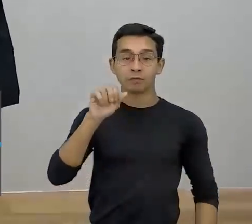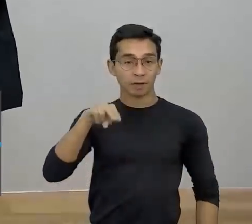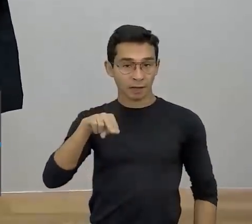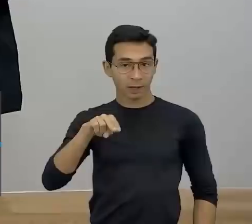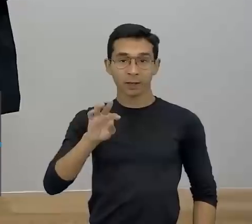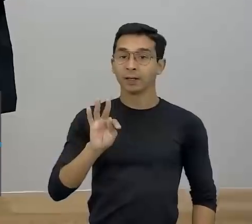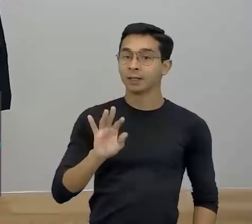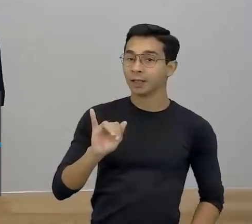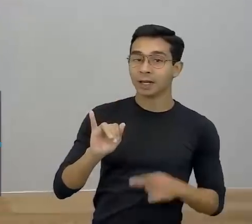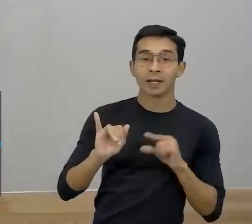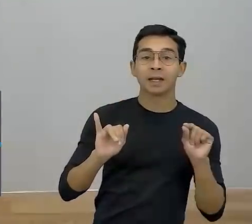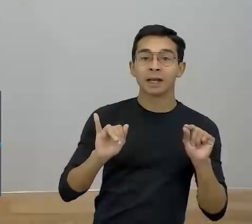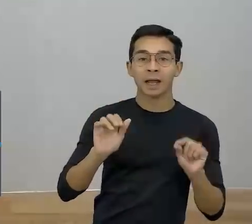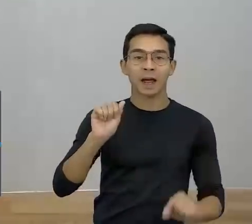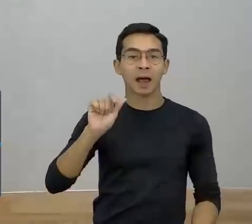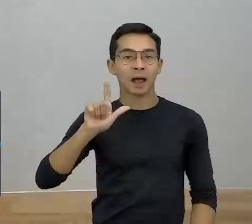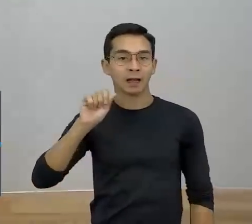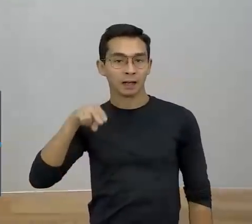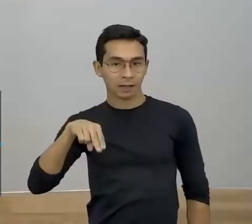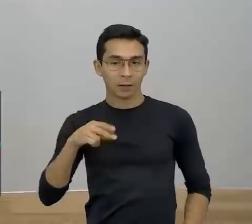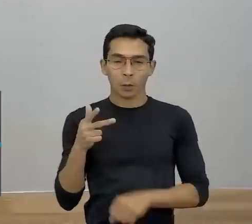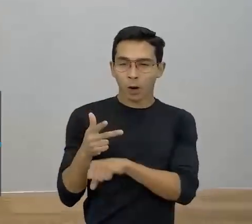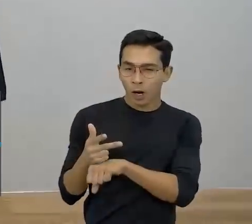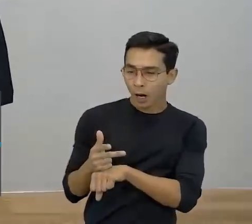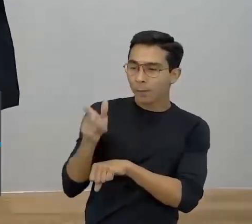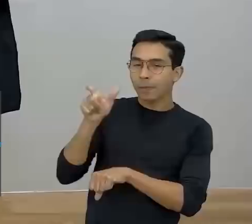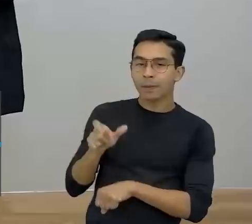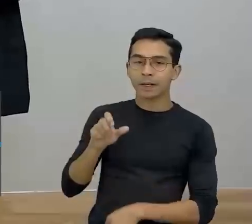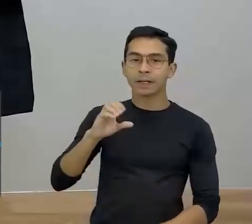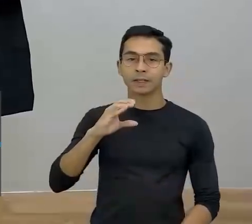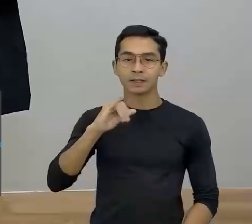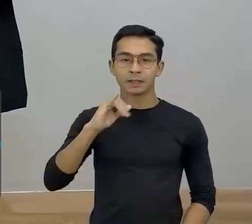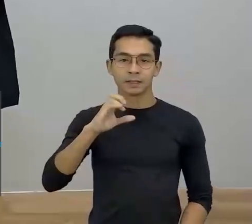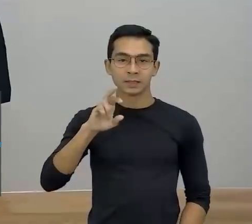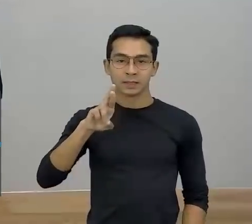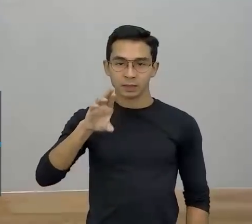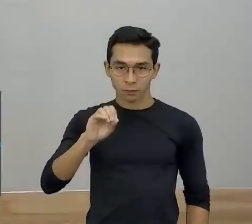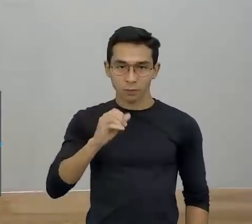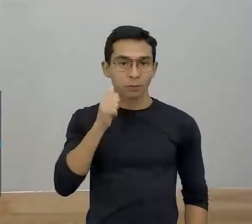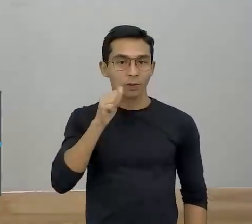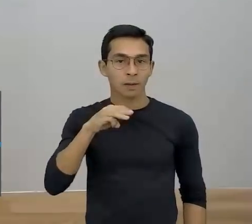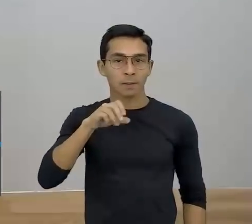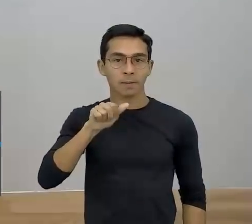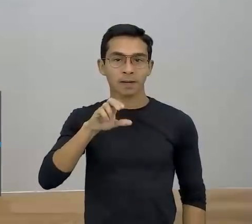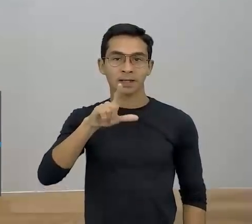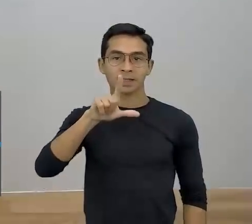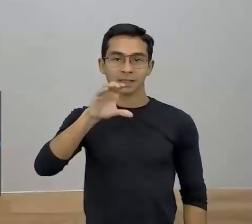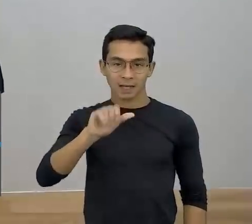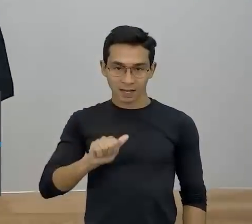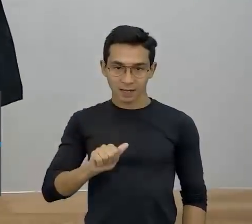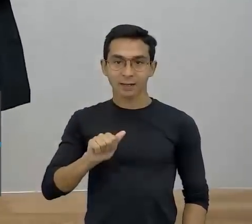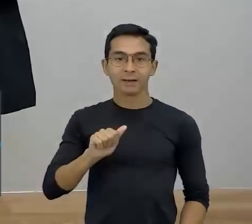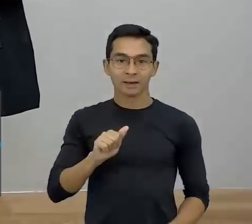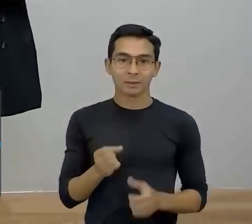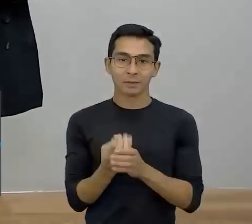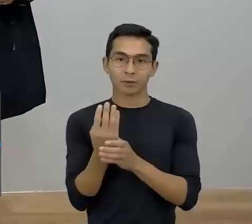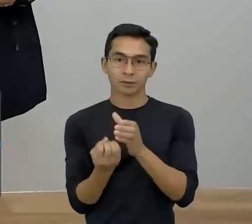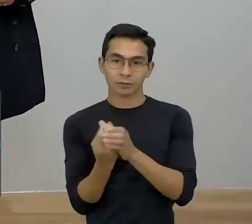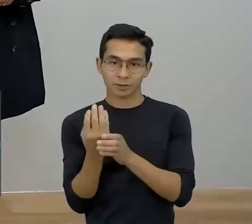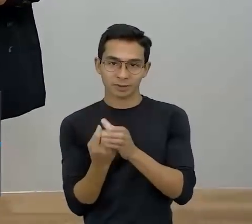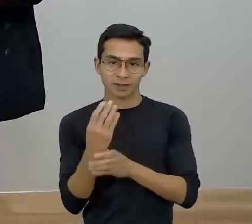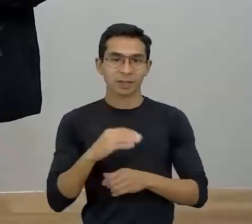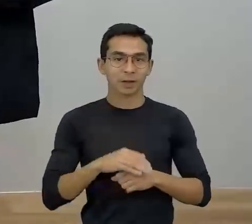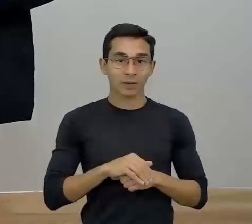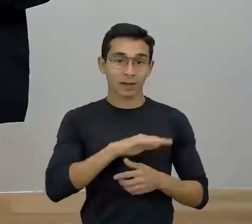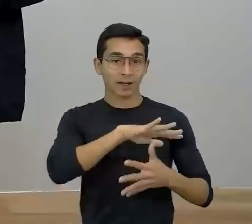Alan, câmera, Cícero, a produção é da Marcela e nas Libras nós temos a tradução de Amanda e Wesley.